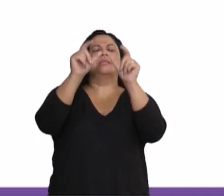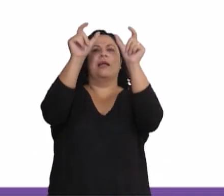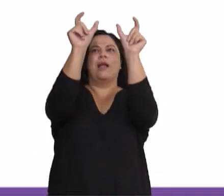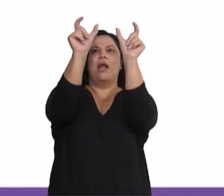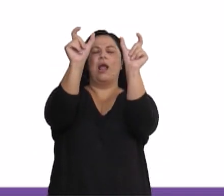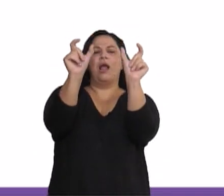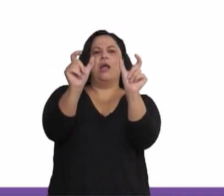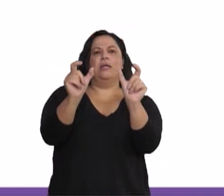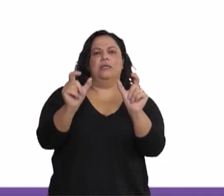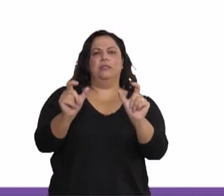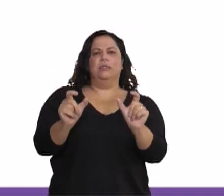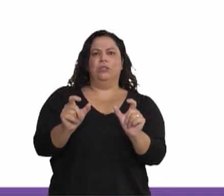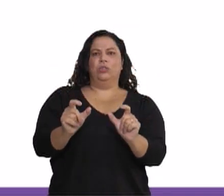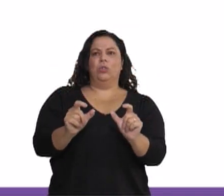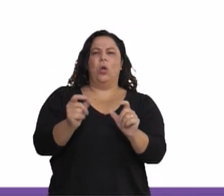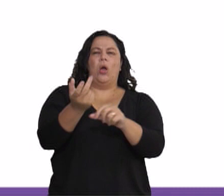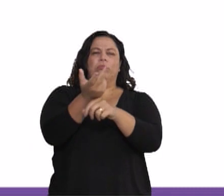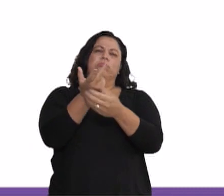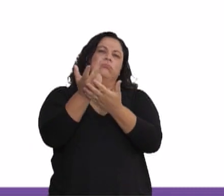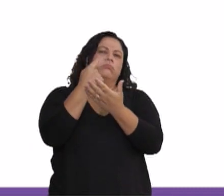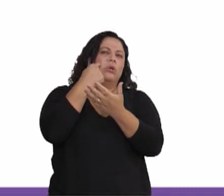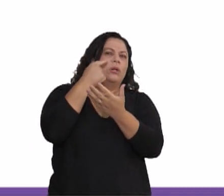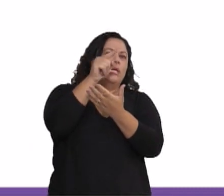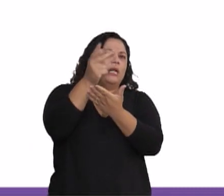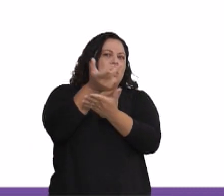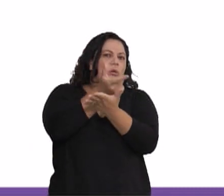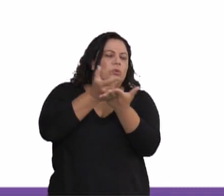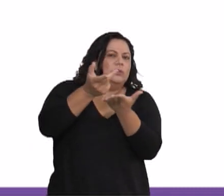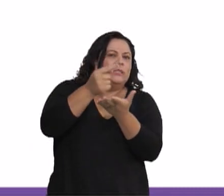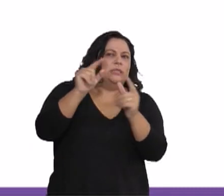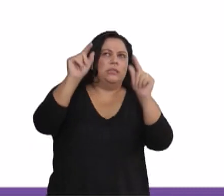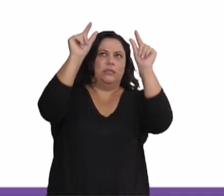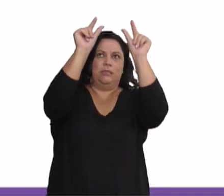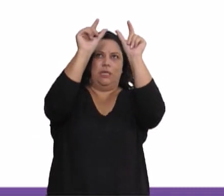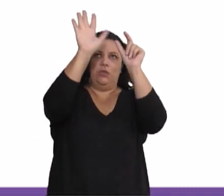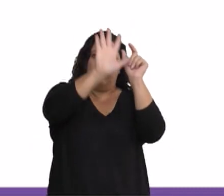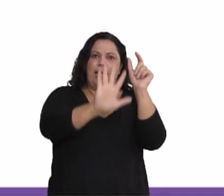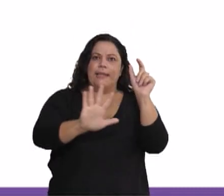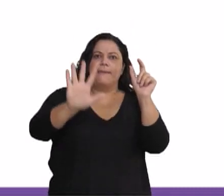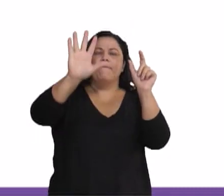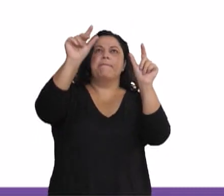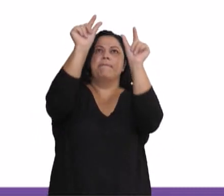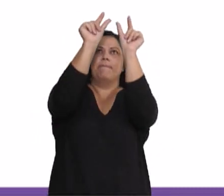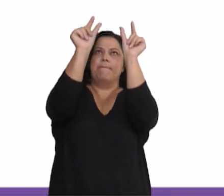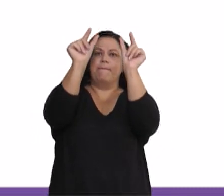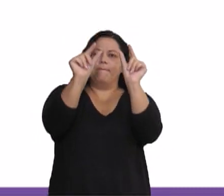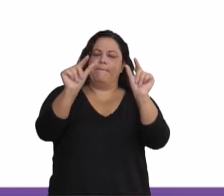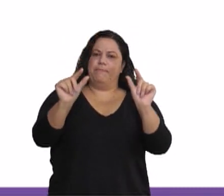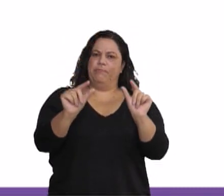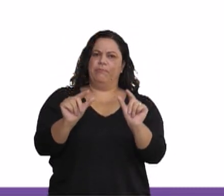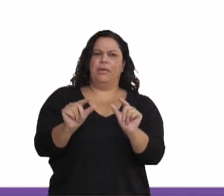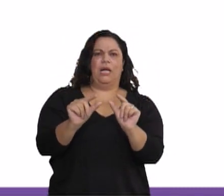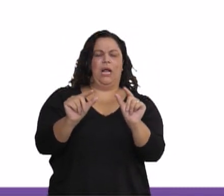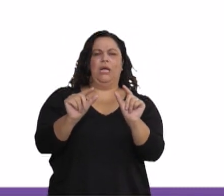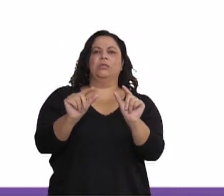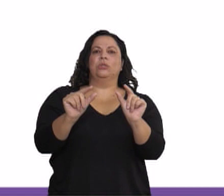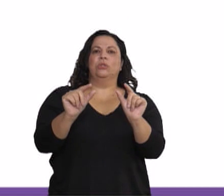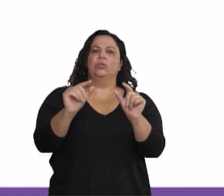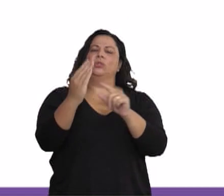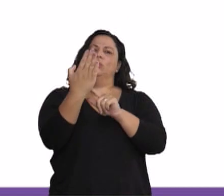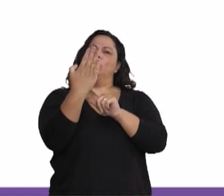a inexistência de ar ou de átomo, ou a menor quantidade possível, e você tem basicamente superfícies espelhadas, onde